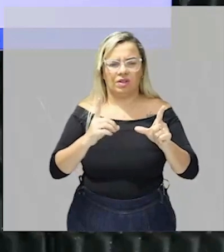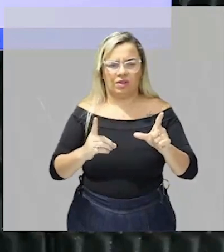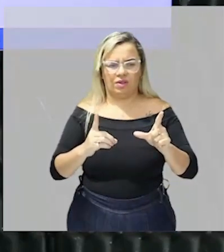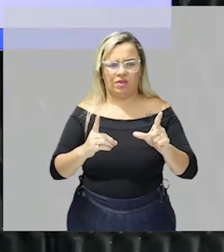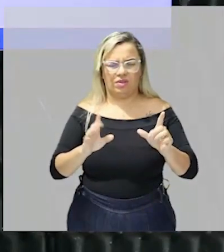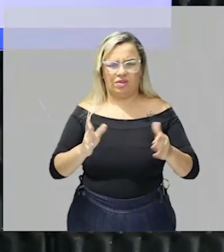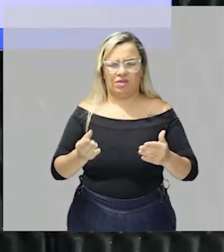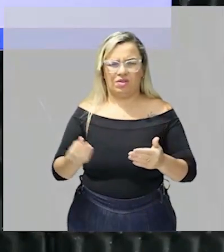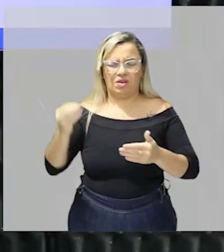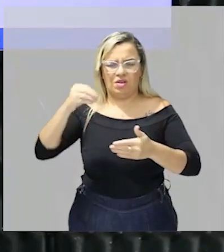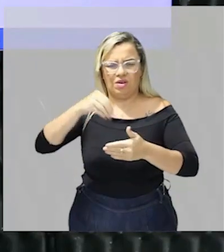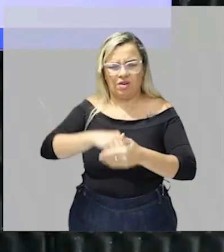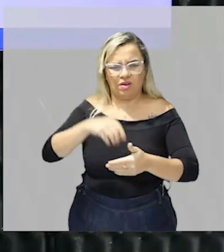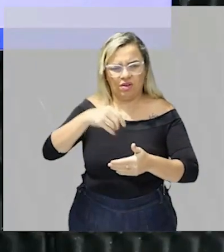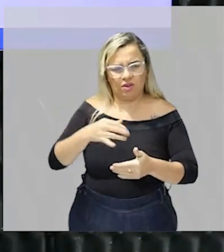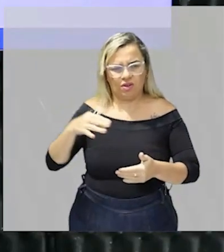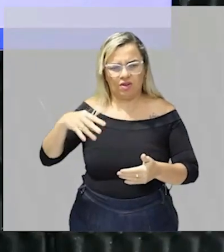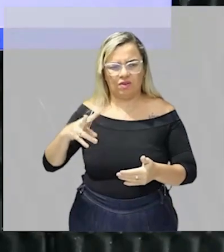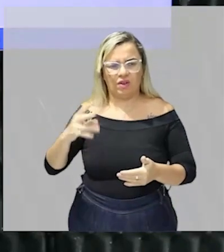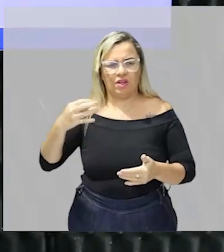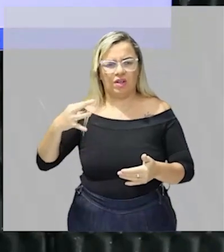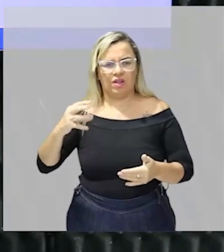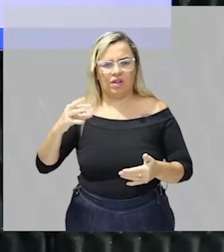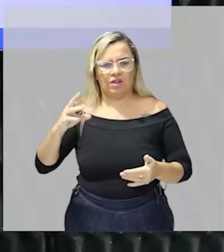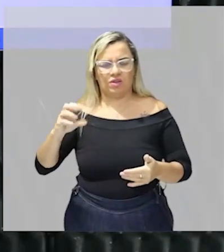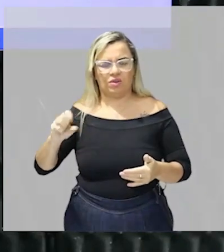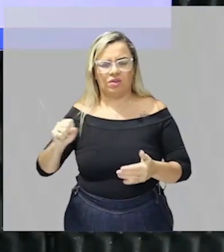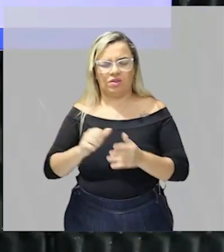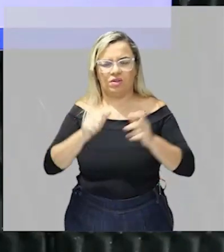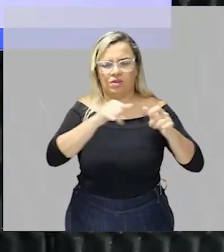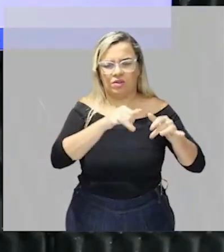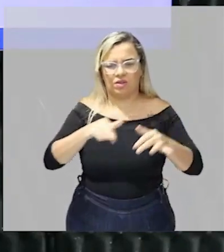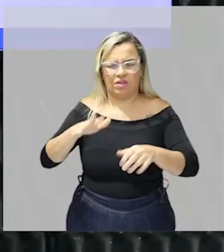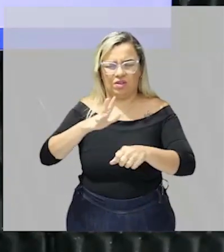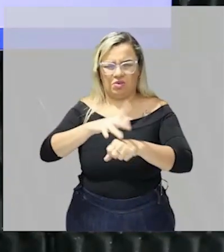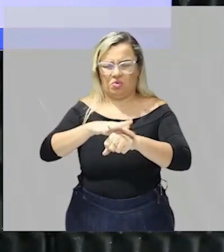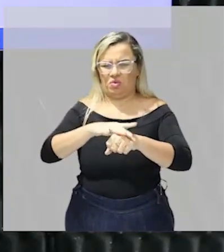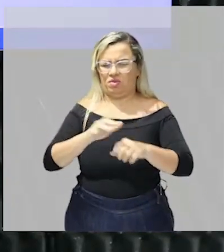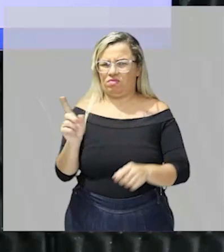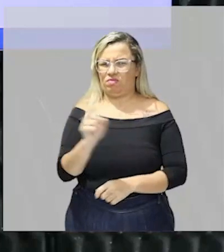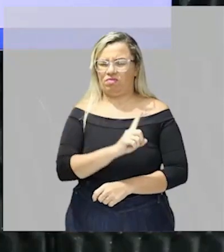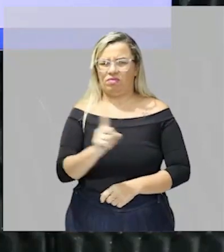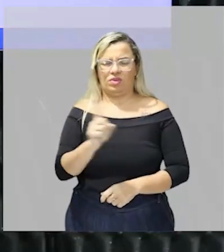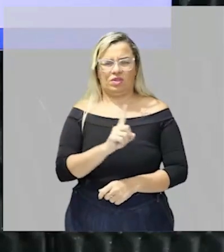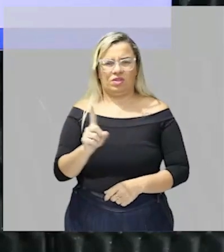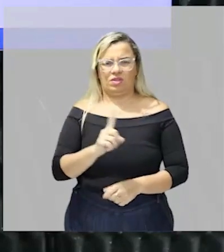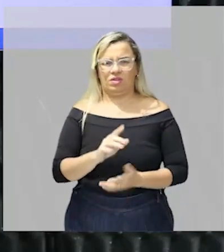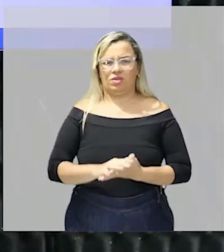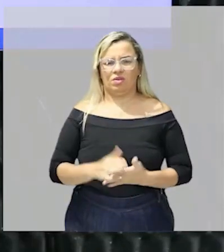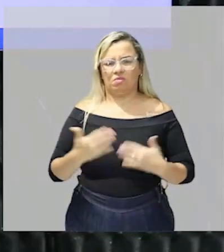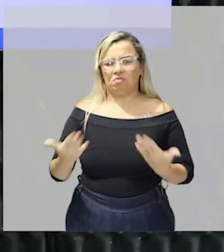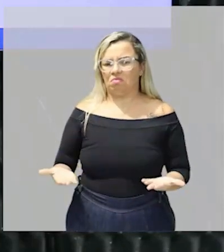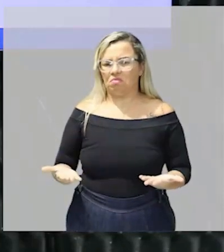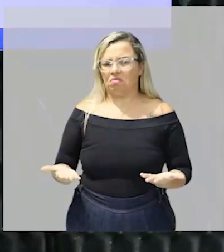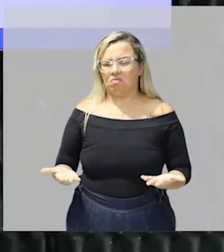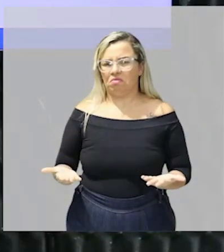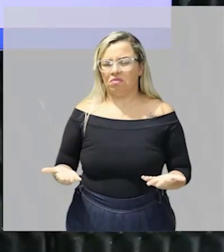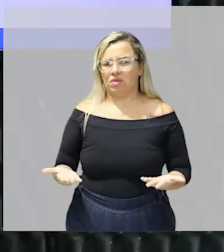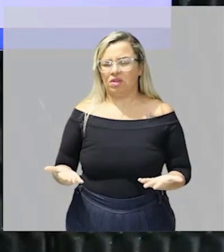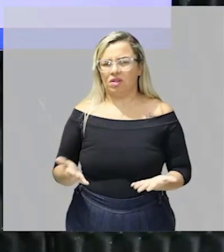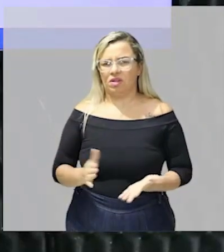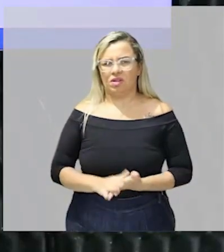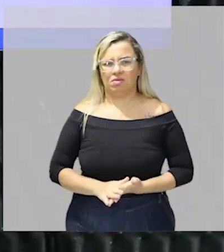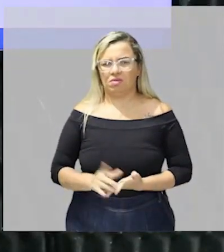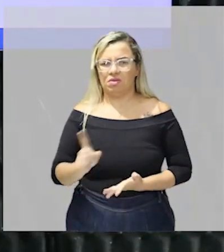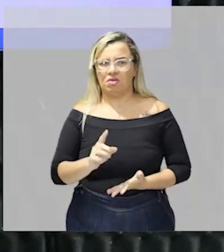eles introduzem para disseminar, né, as doenças epidêmicas. É evidente que isso a gente não